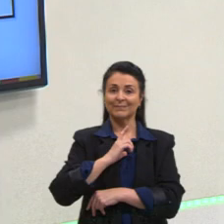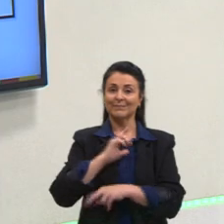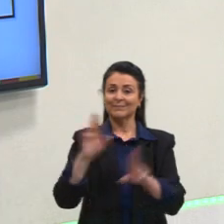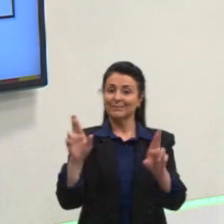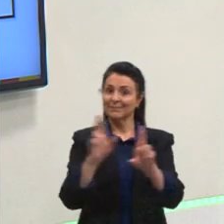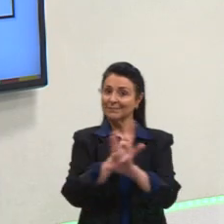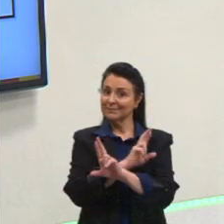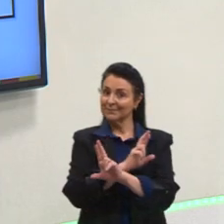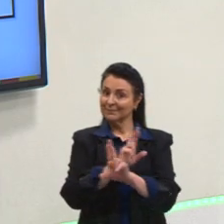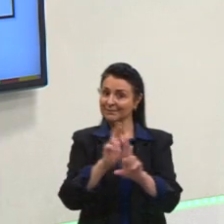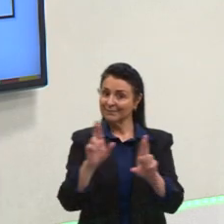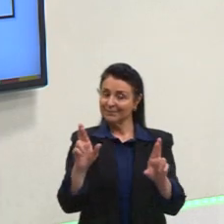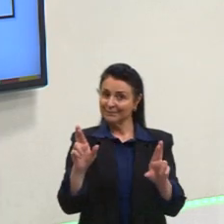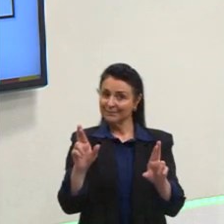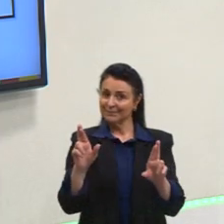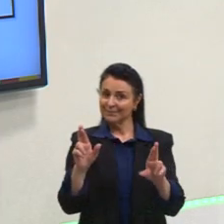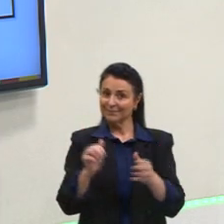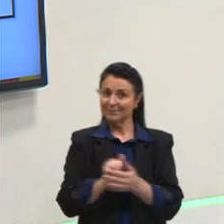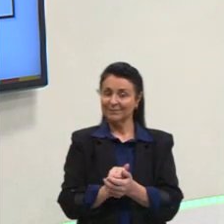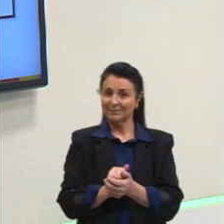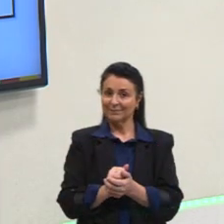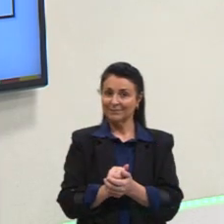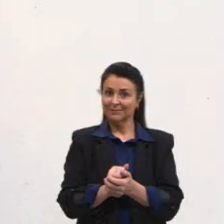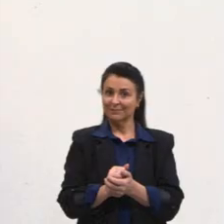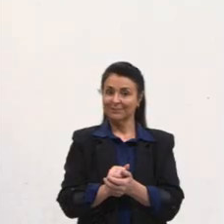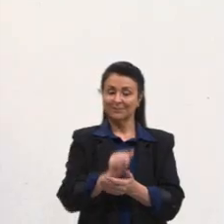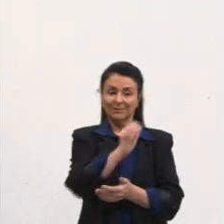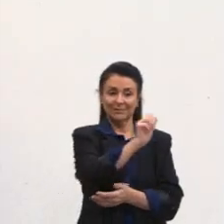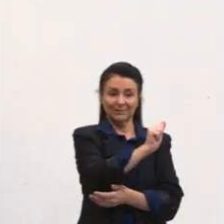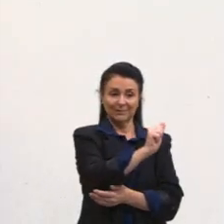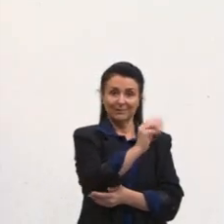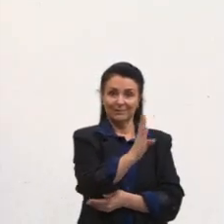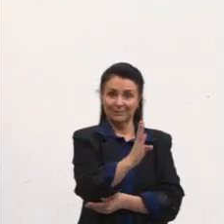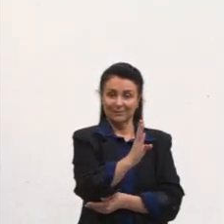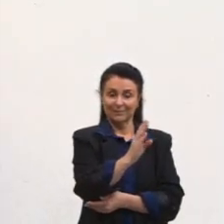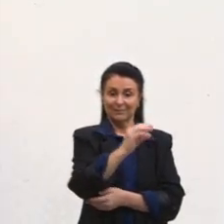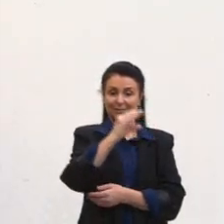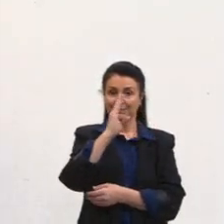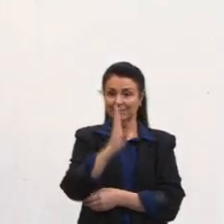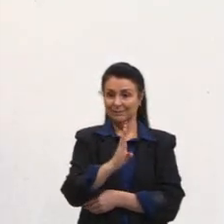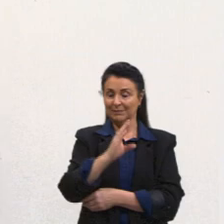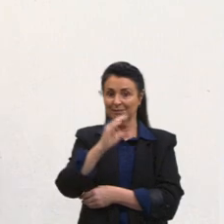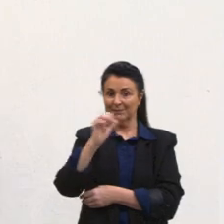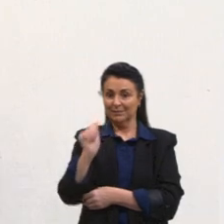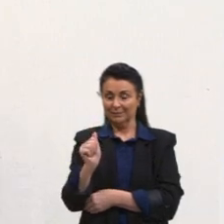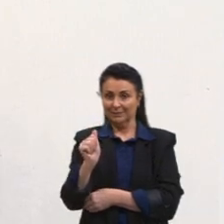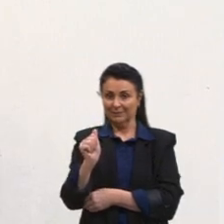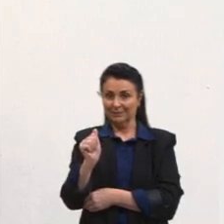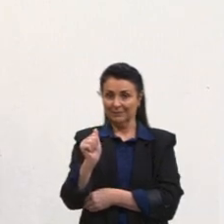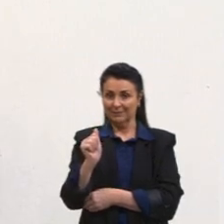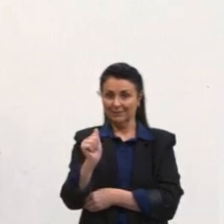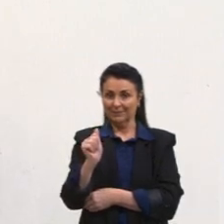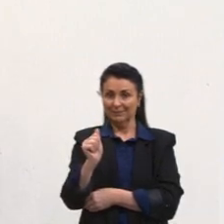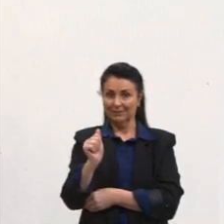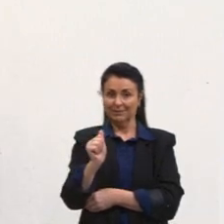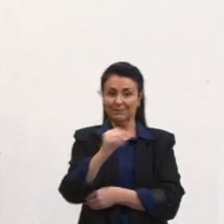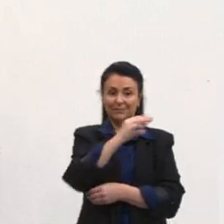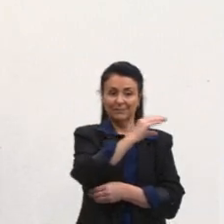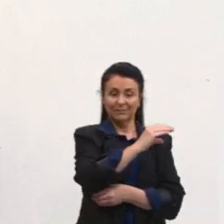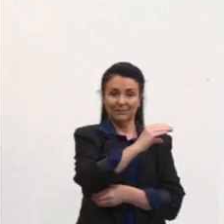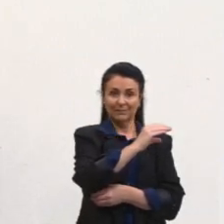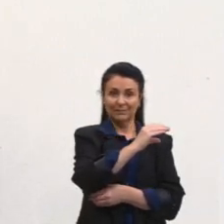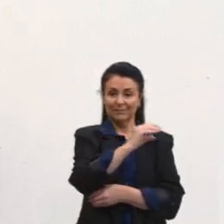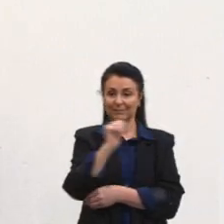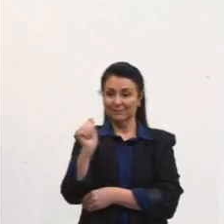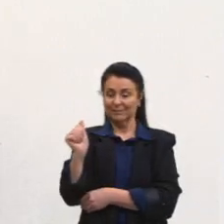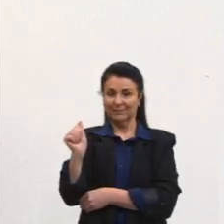relações estabelecidas em com de ar com b de bebê com a descer